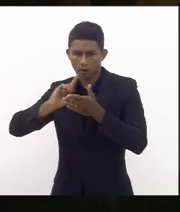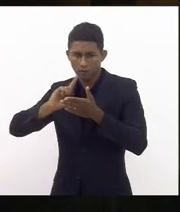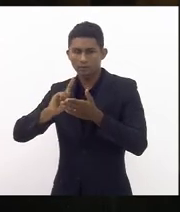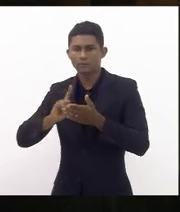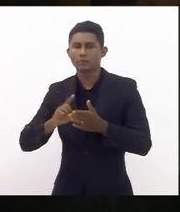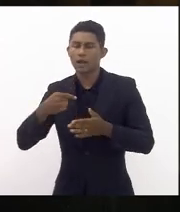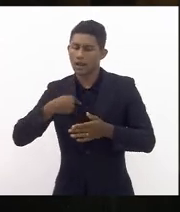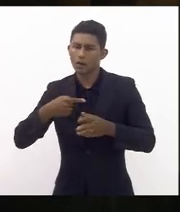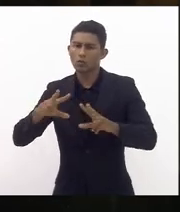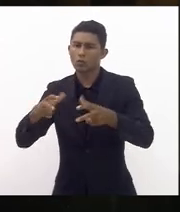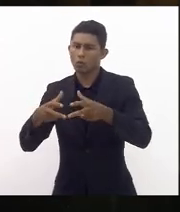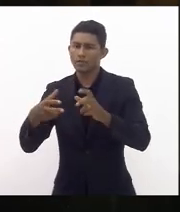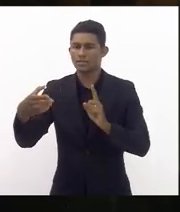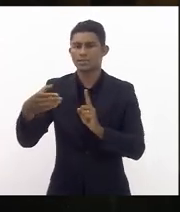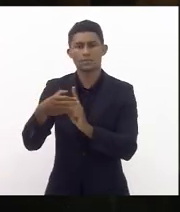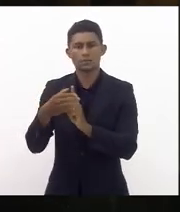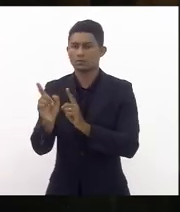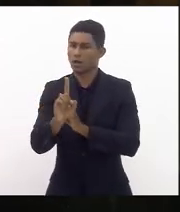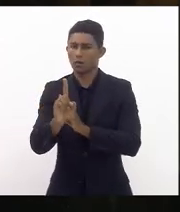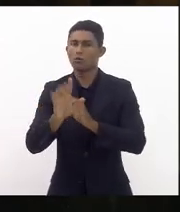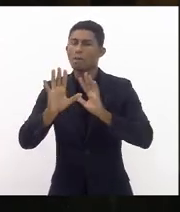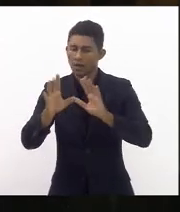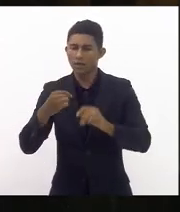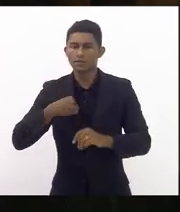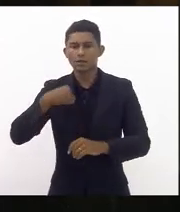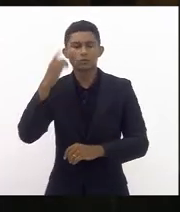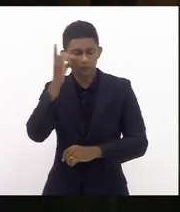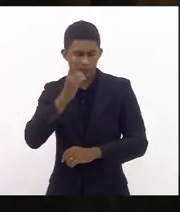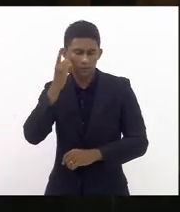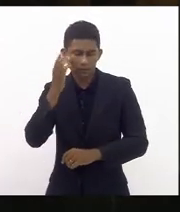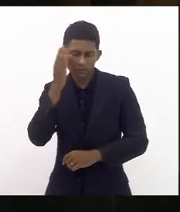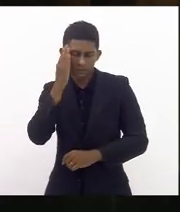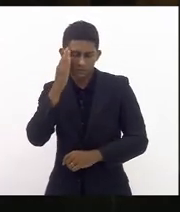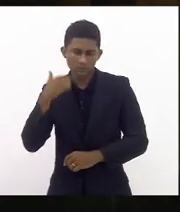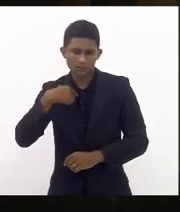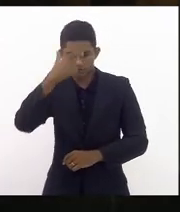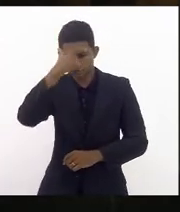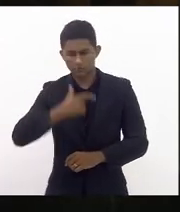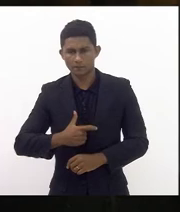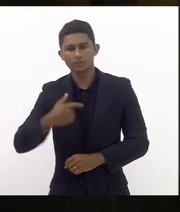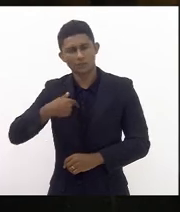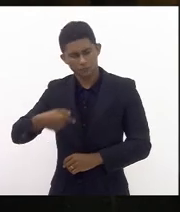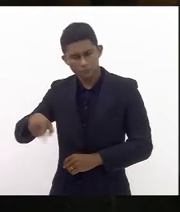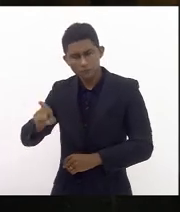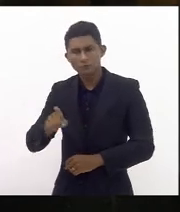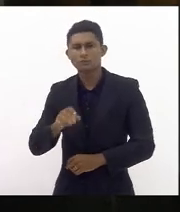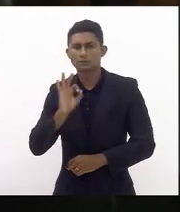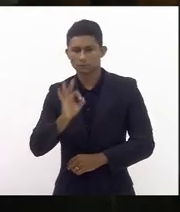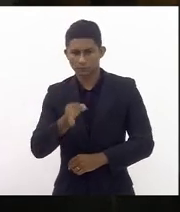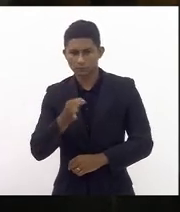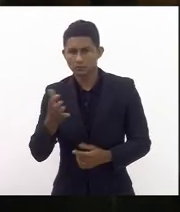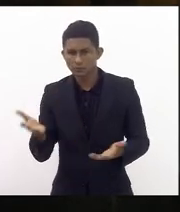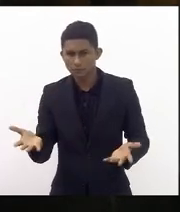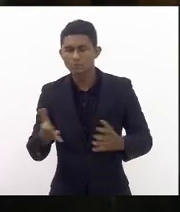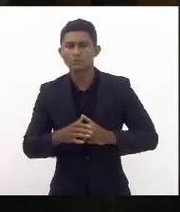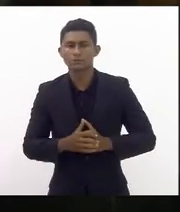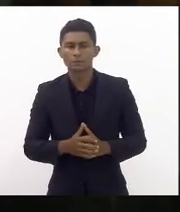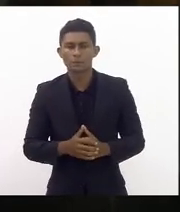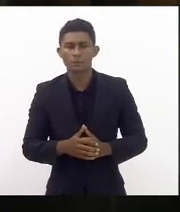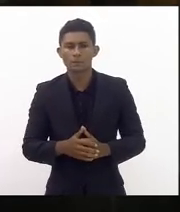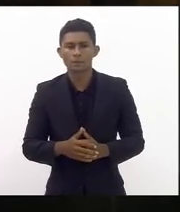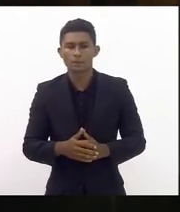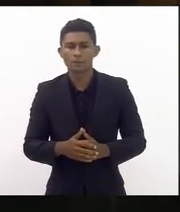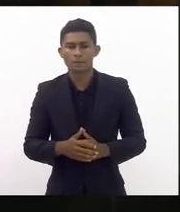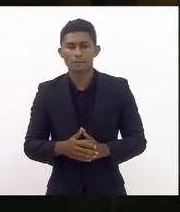membro da Comissão de Saneamento, mas como parlamentar, lá estive. E qual era o